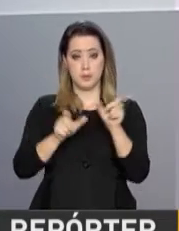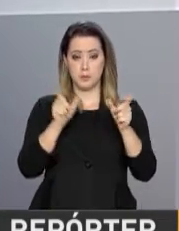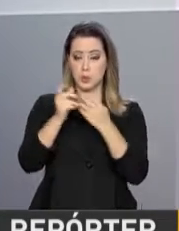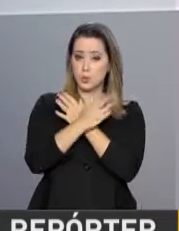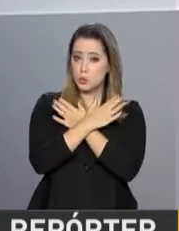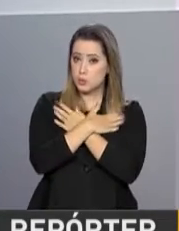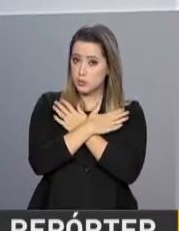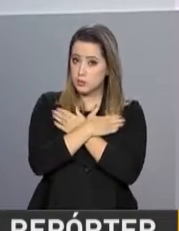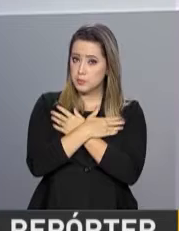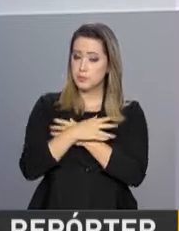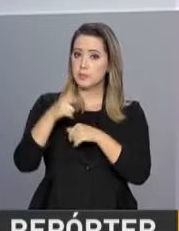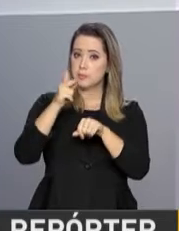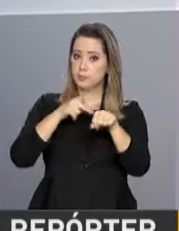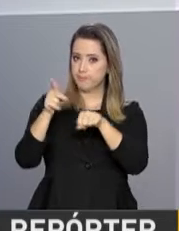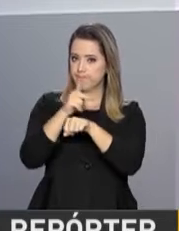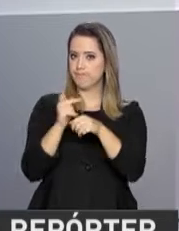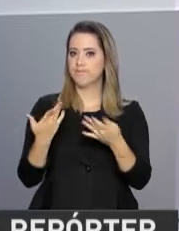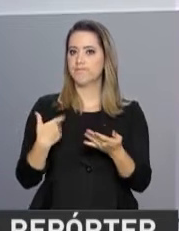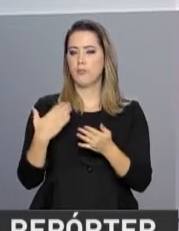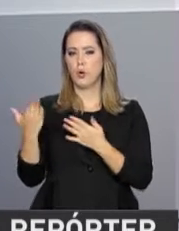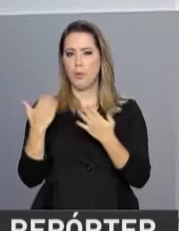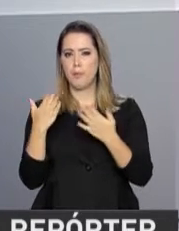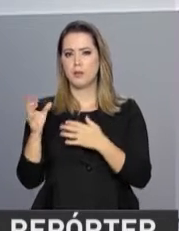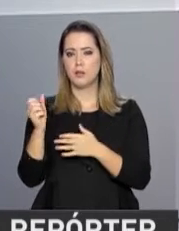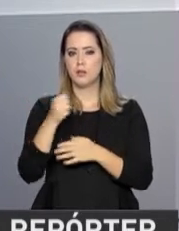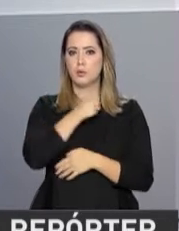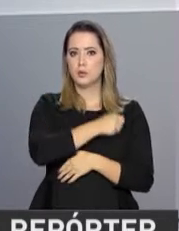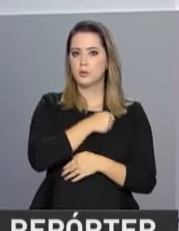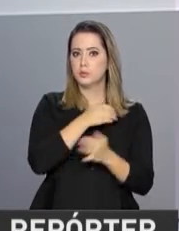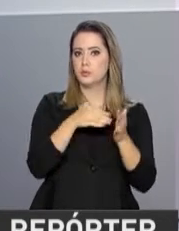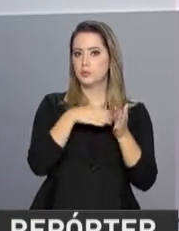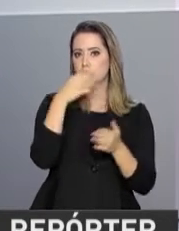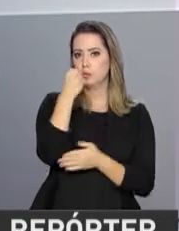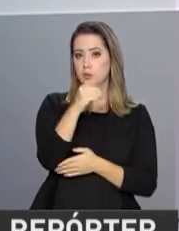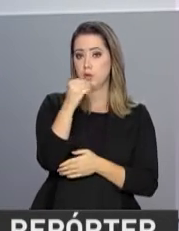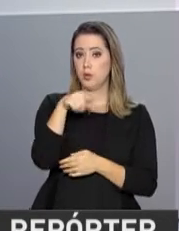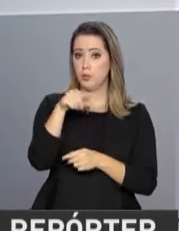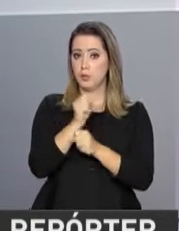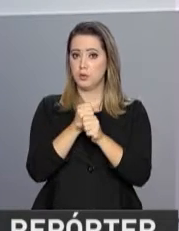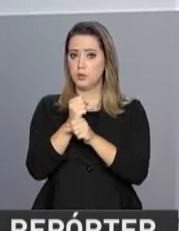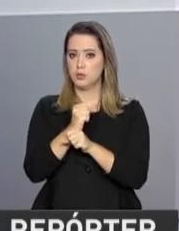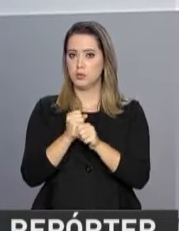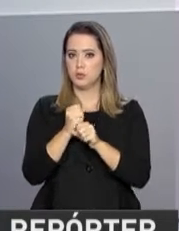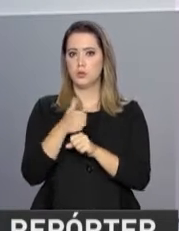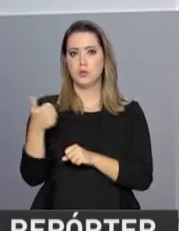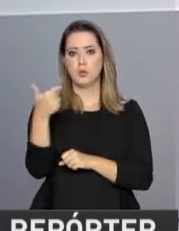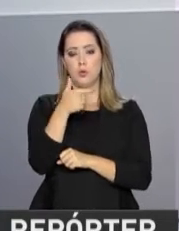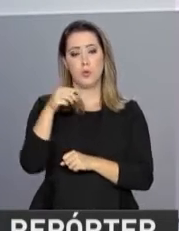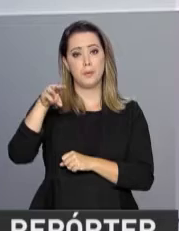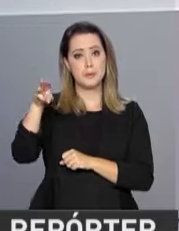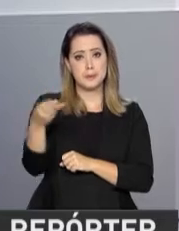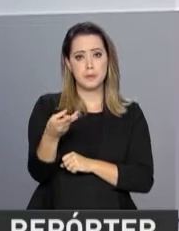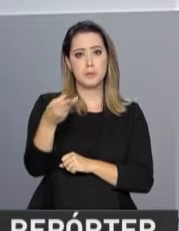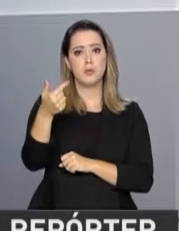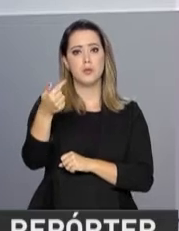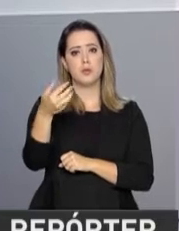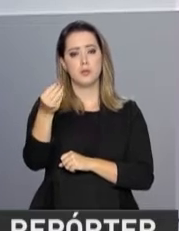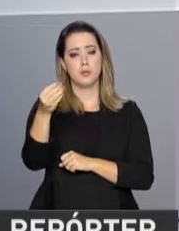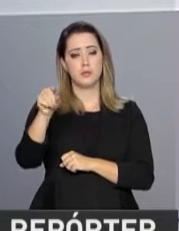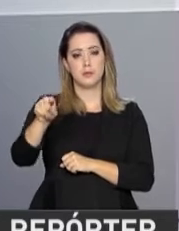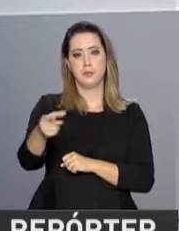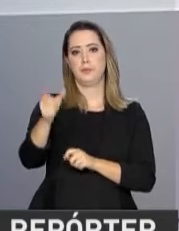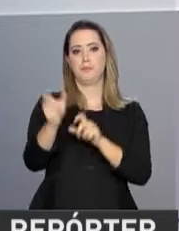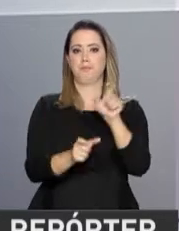desocupadas no país entre agosto e outubro de 2007 esse número foi de 12 milhões e 700 mil